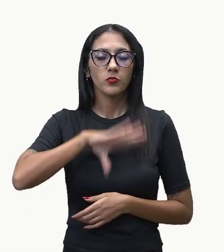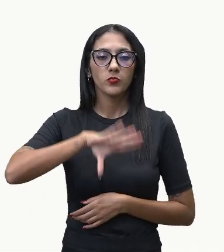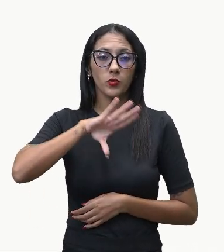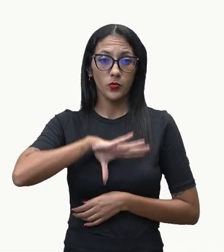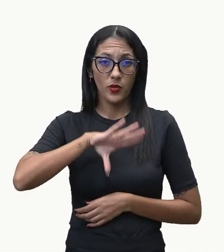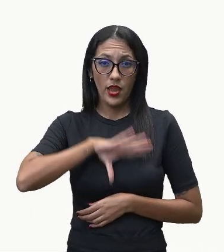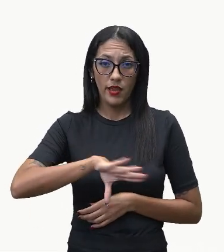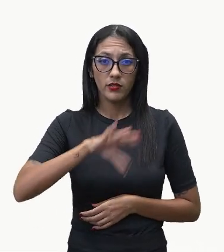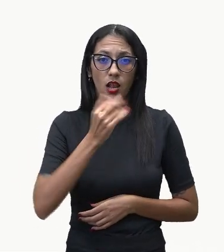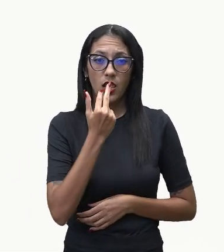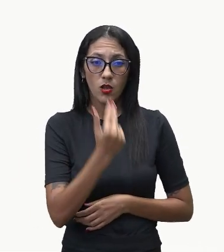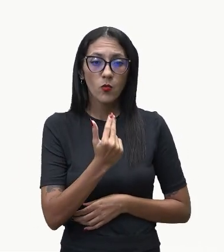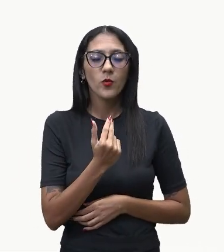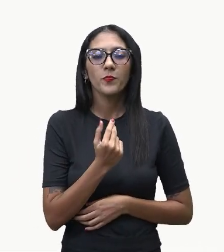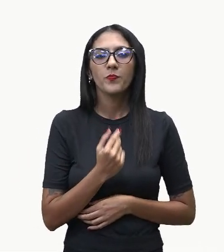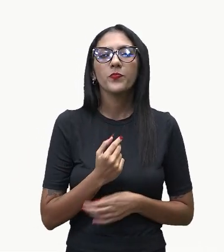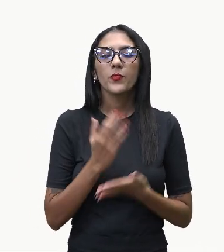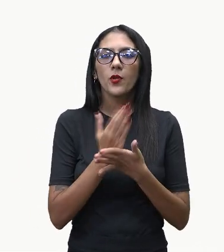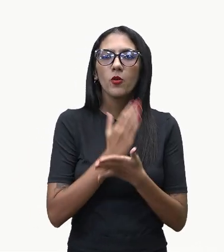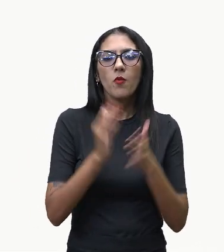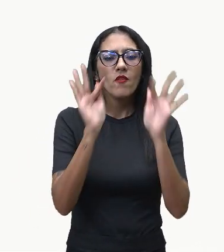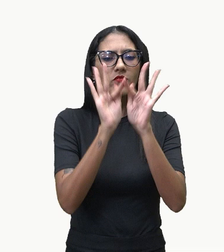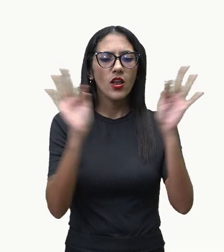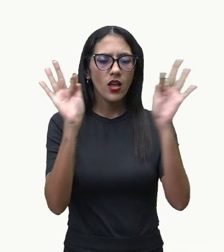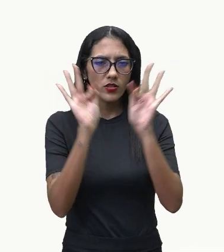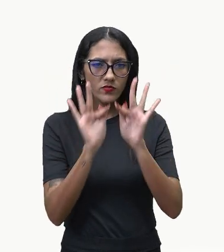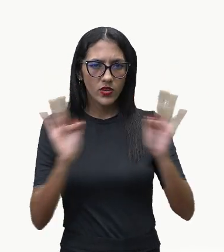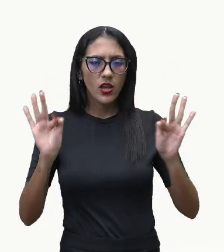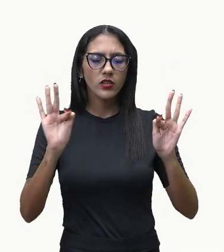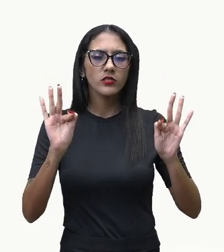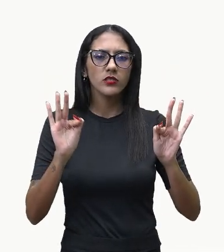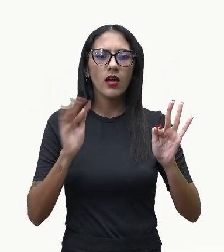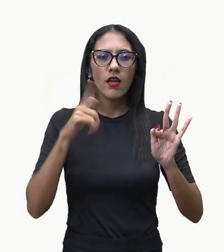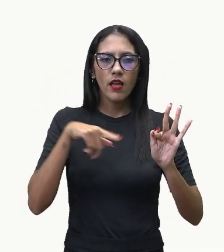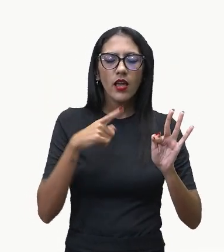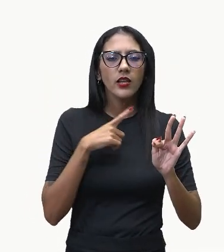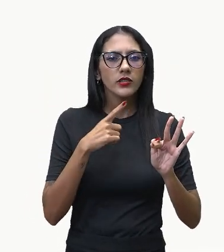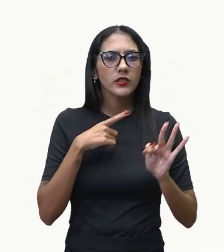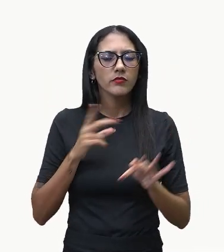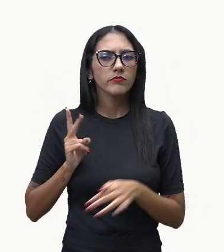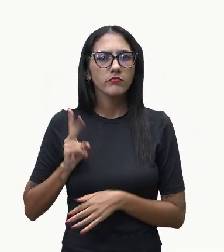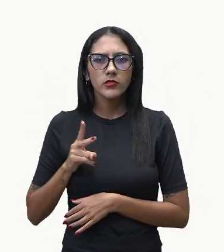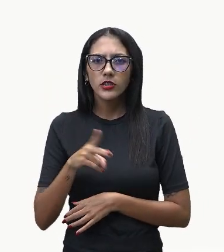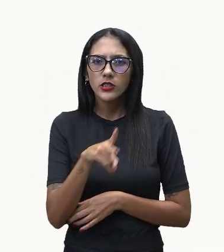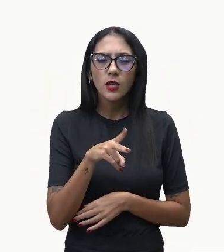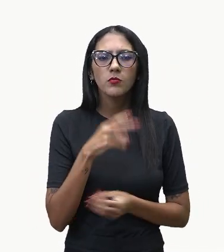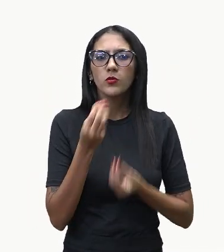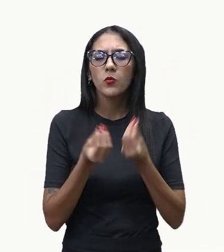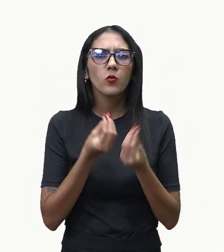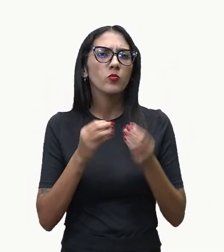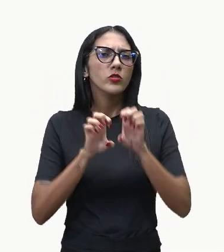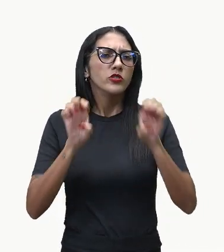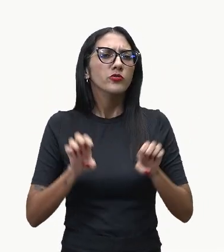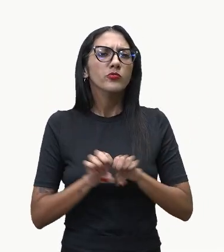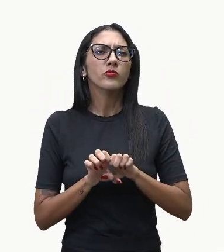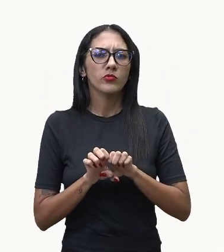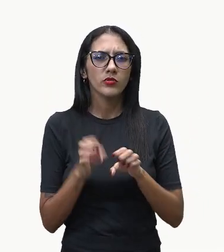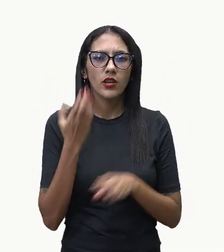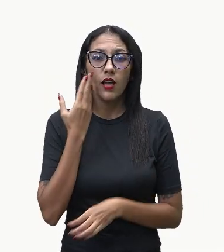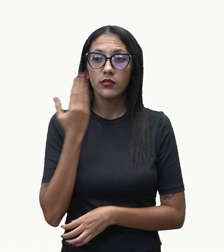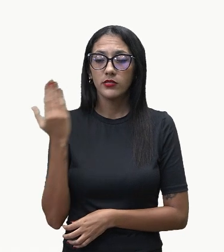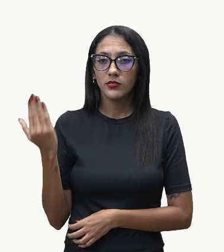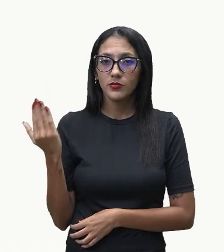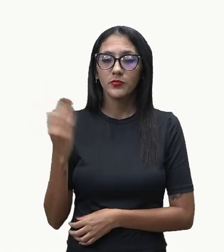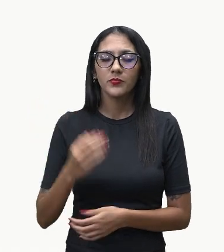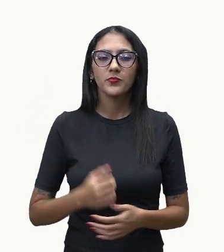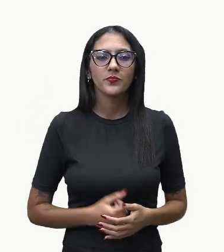os enunciados, as frases costumam, né, o costume é que se estruturem com a seguinte forma,